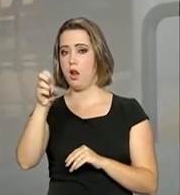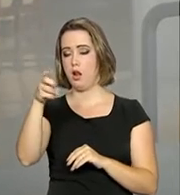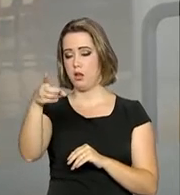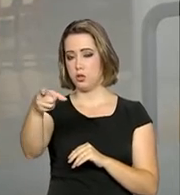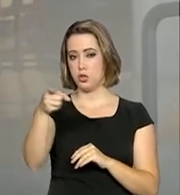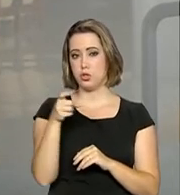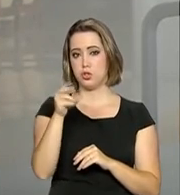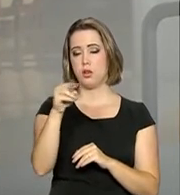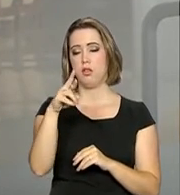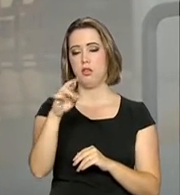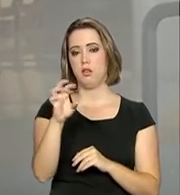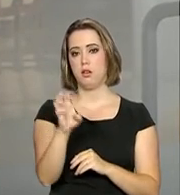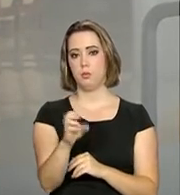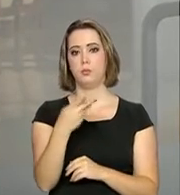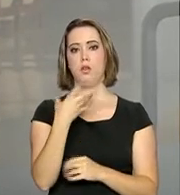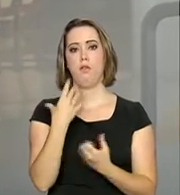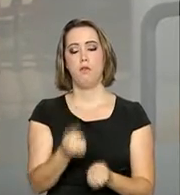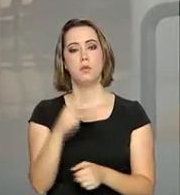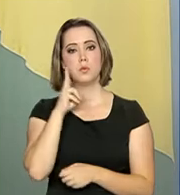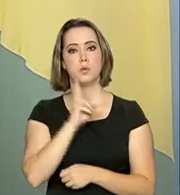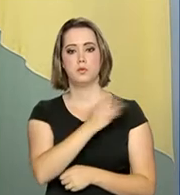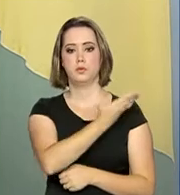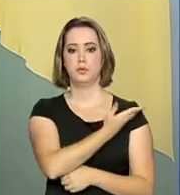um trecho do pronunciamento do porta-voz.